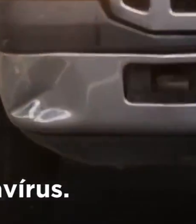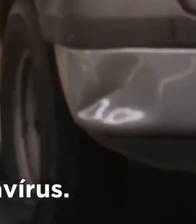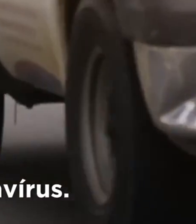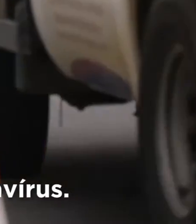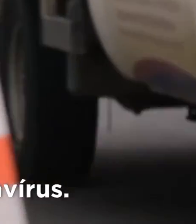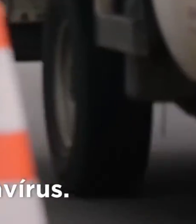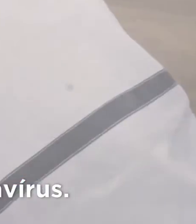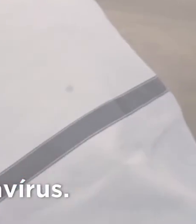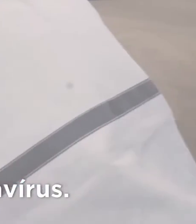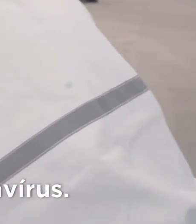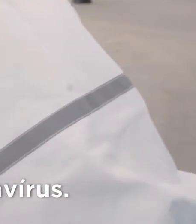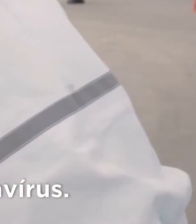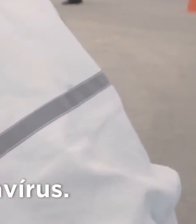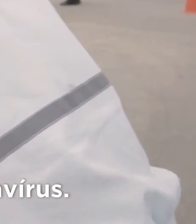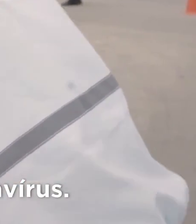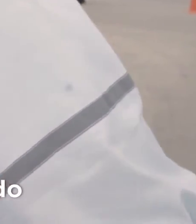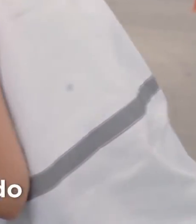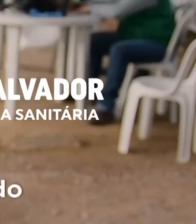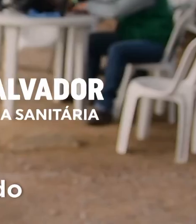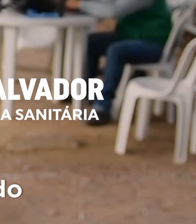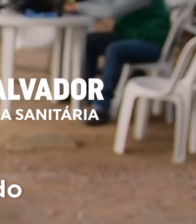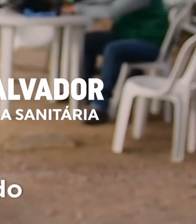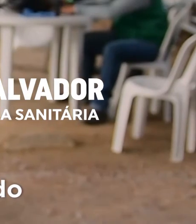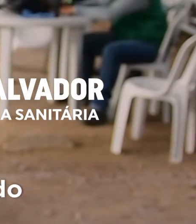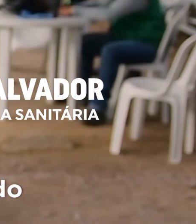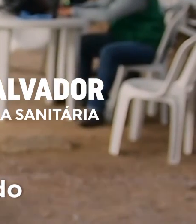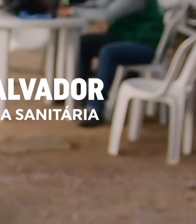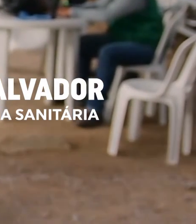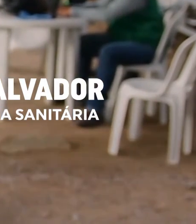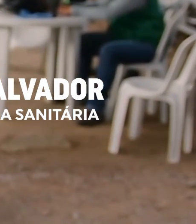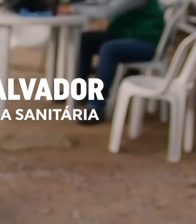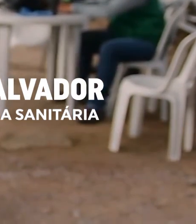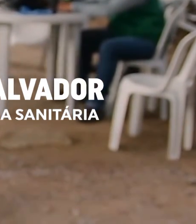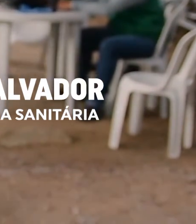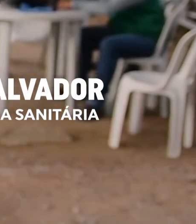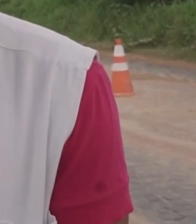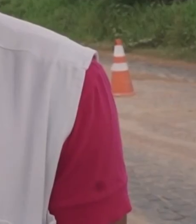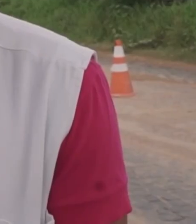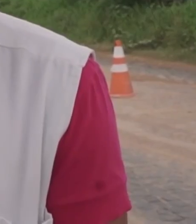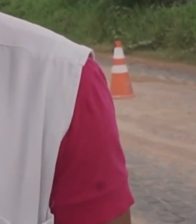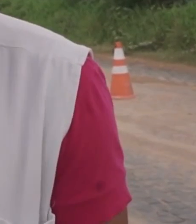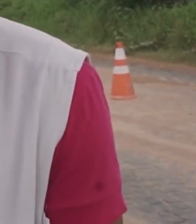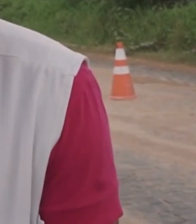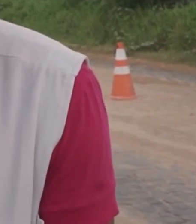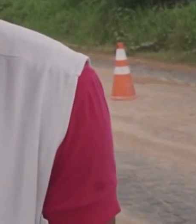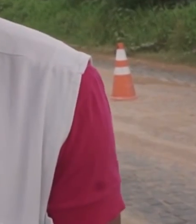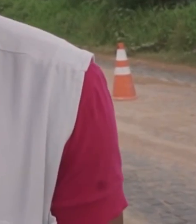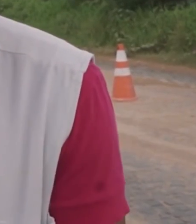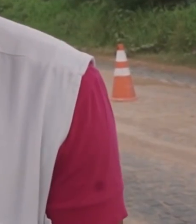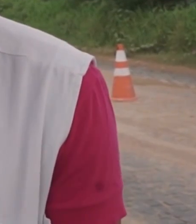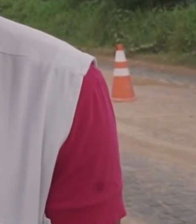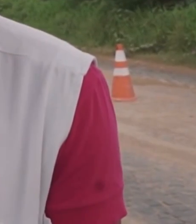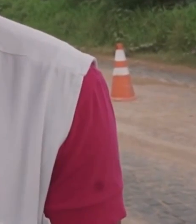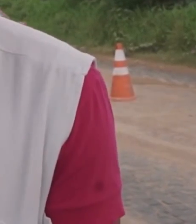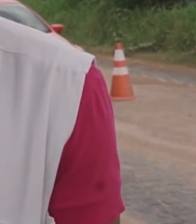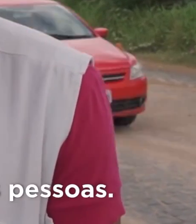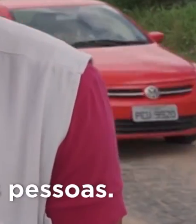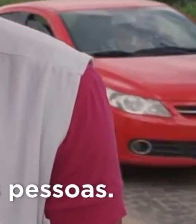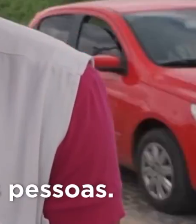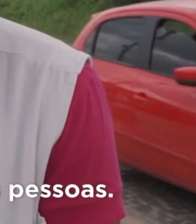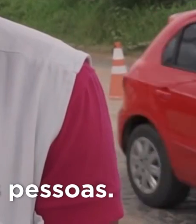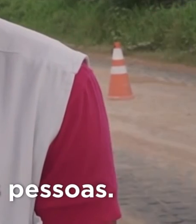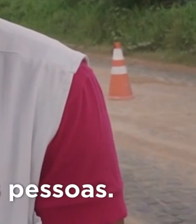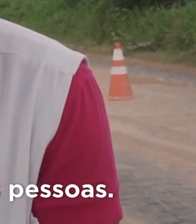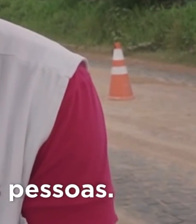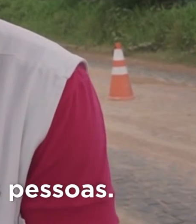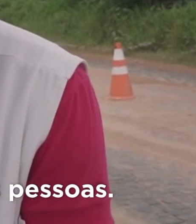proteger a nossa cidade do coronavírus. As barreiras sanitárias estão servindo como barreiras educativas. Se a gente se previne, se a gente promove saúde, também é